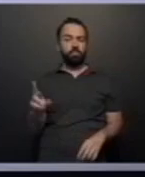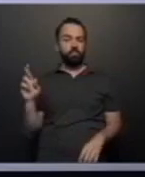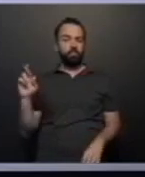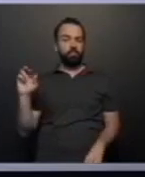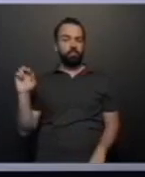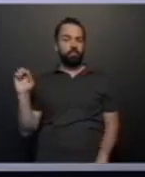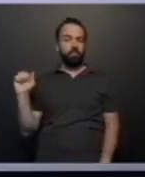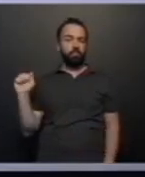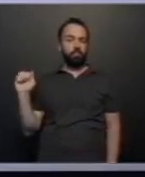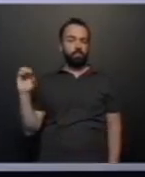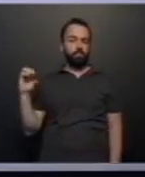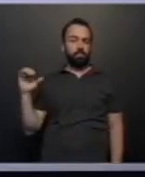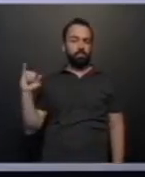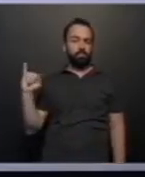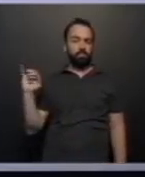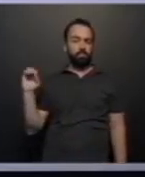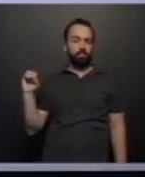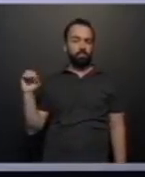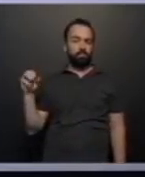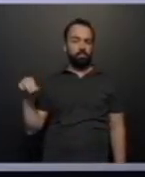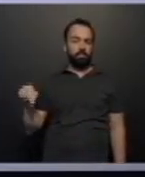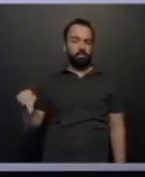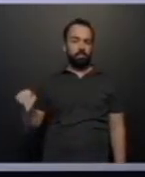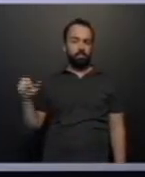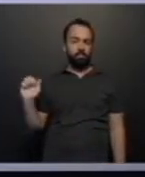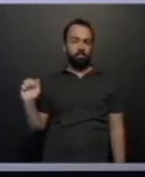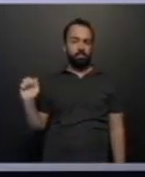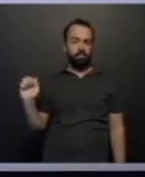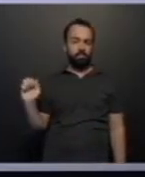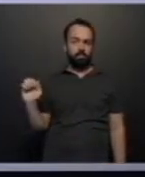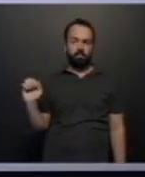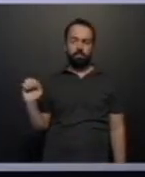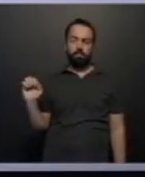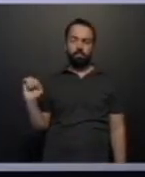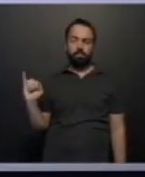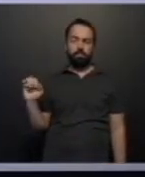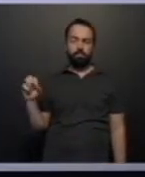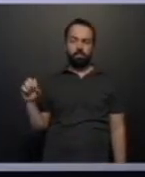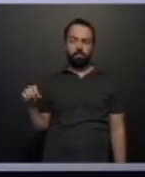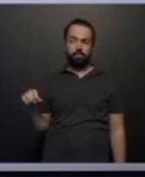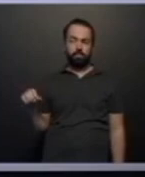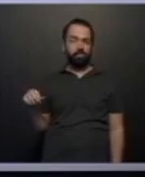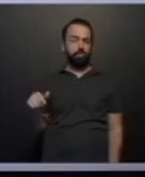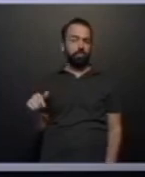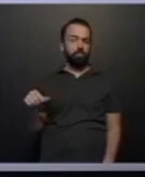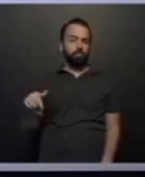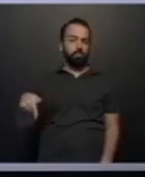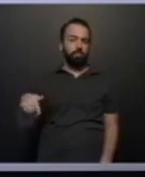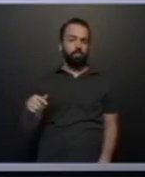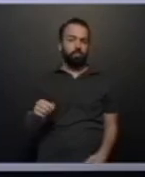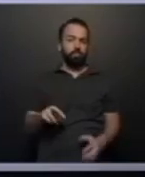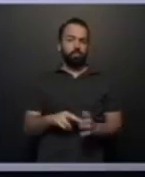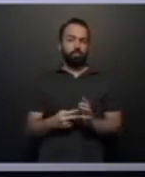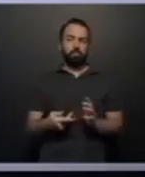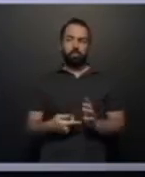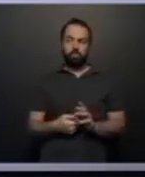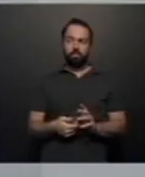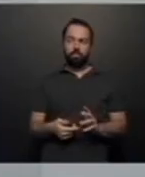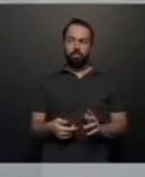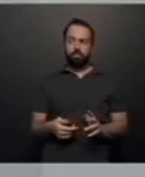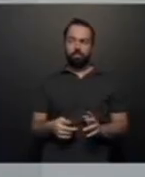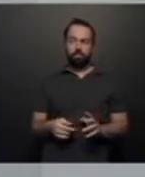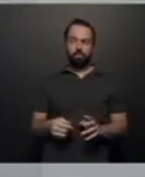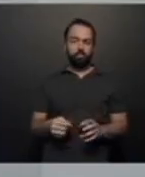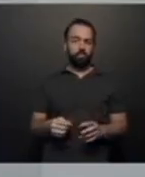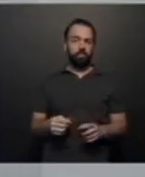racionais? É a junção aí dos naturais, dos inteiros, que são os negativos, mais os números que podem ser